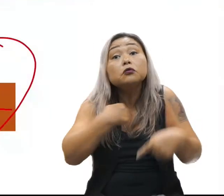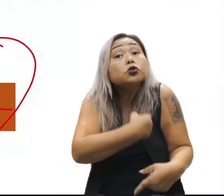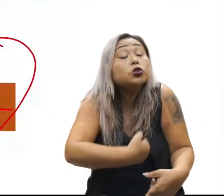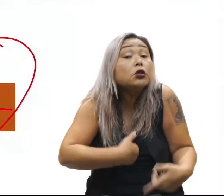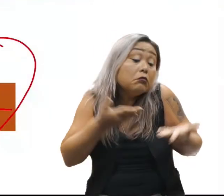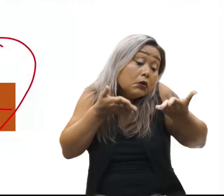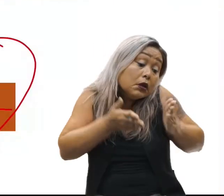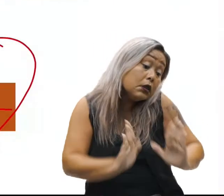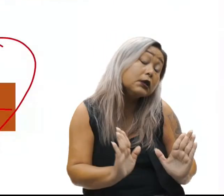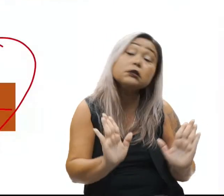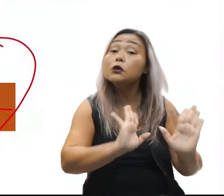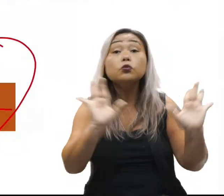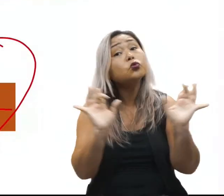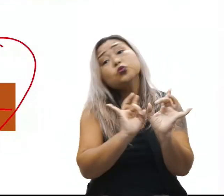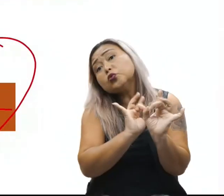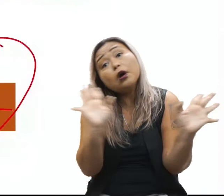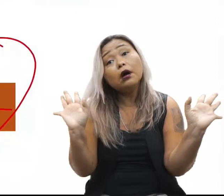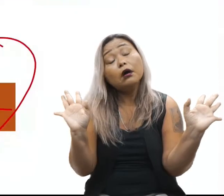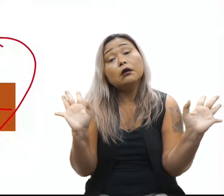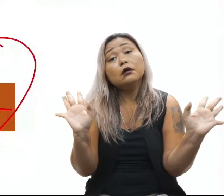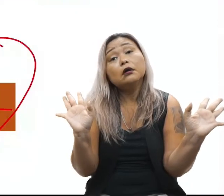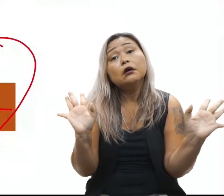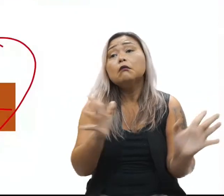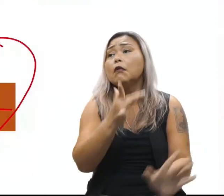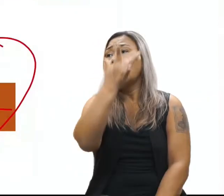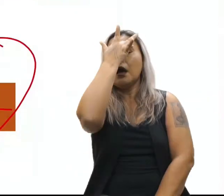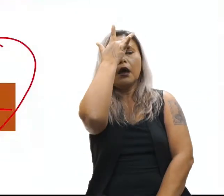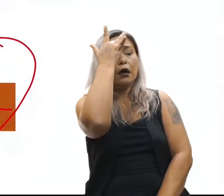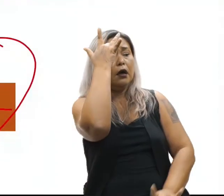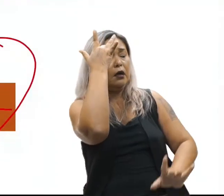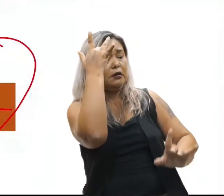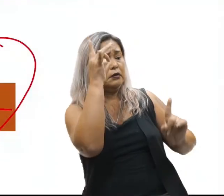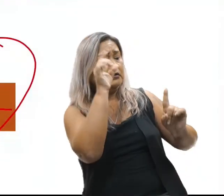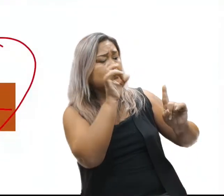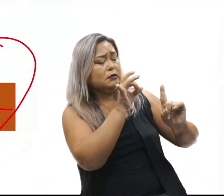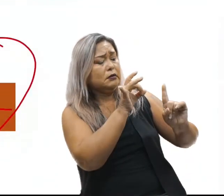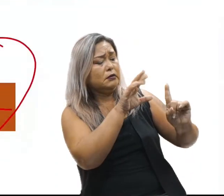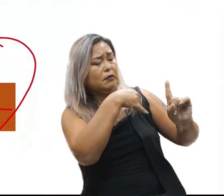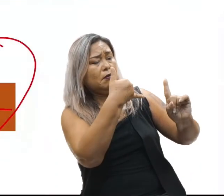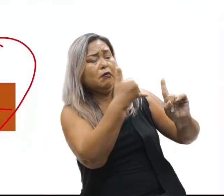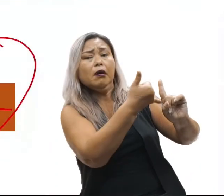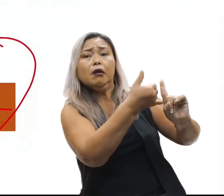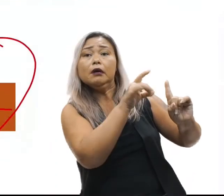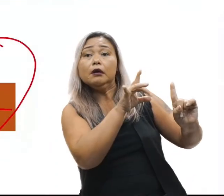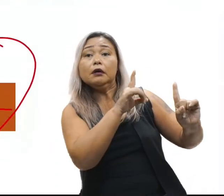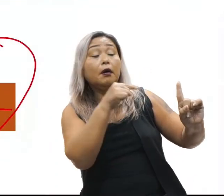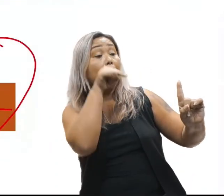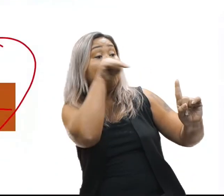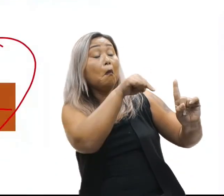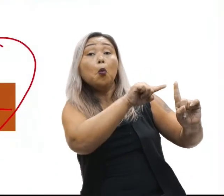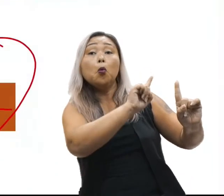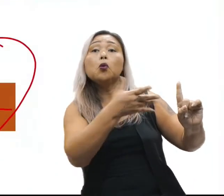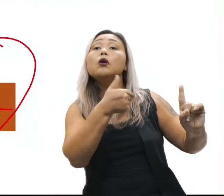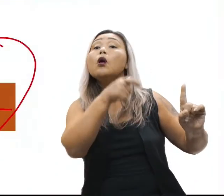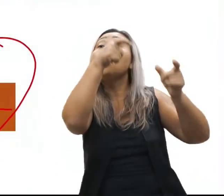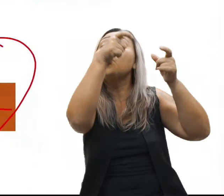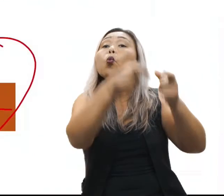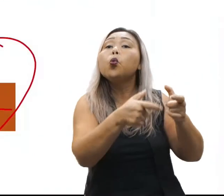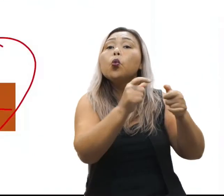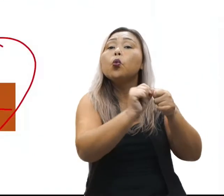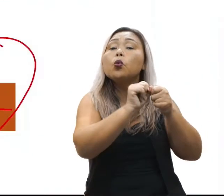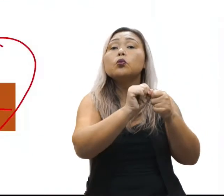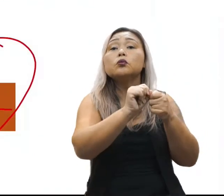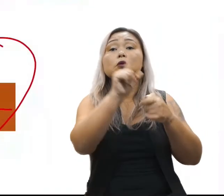nasceu na China, sou de lá. E as pessoas têm essa xenofobia só pelo fato da pessoa ser do local que elas consideram um